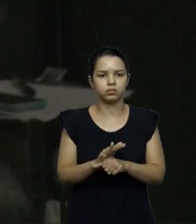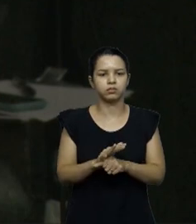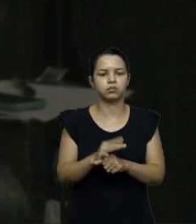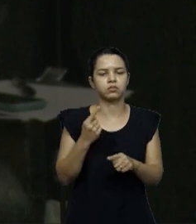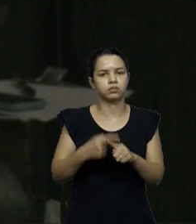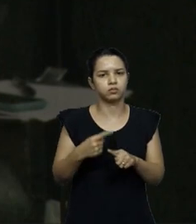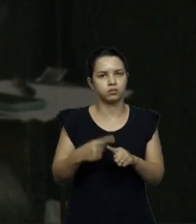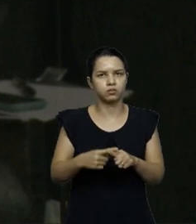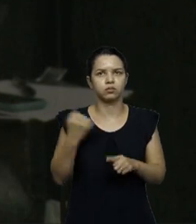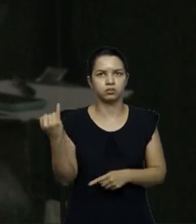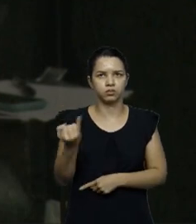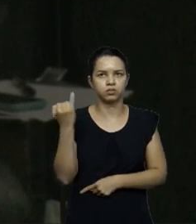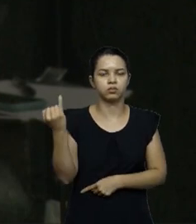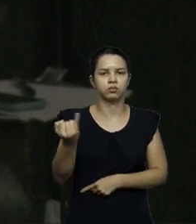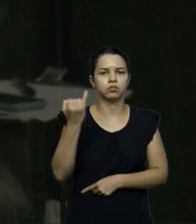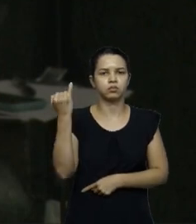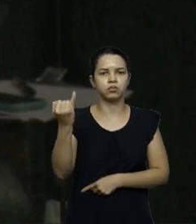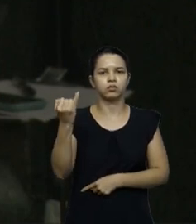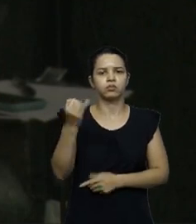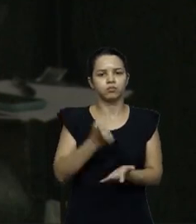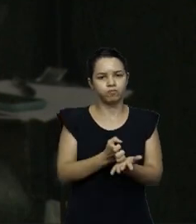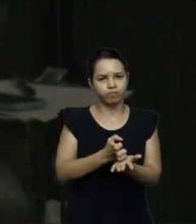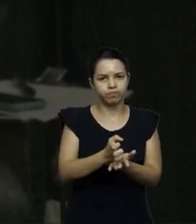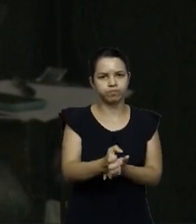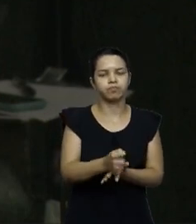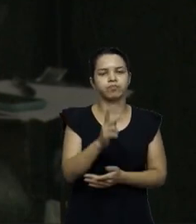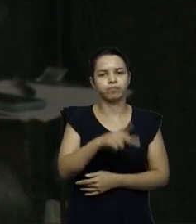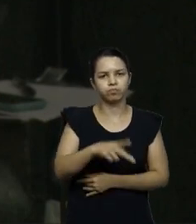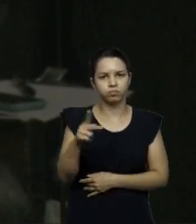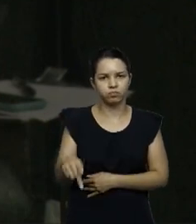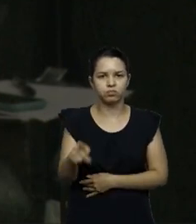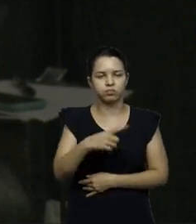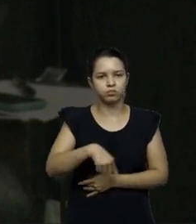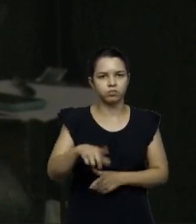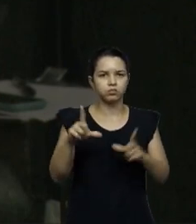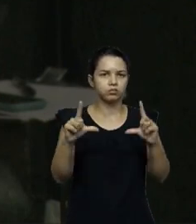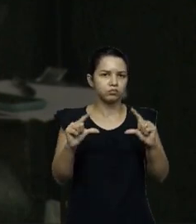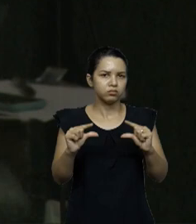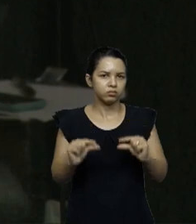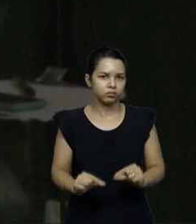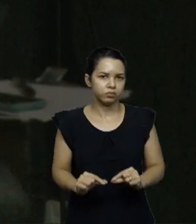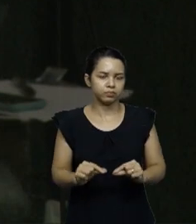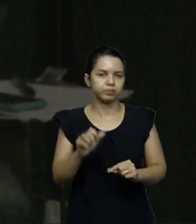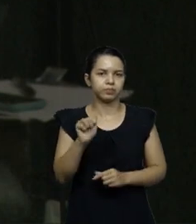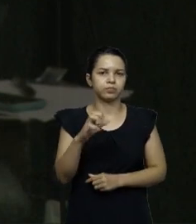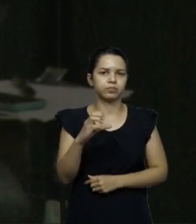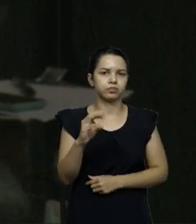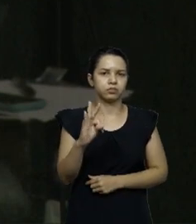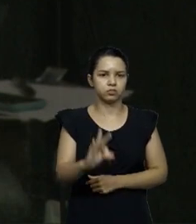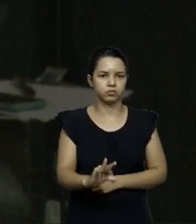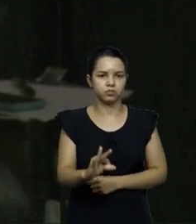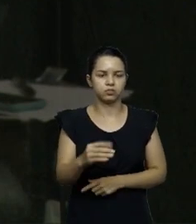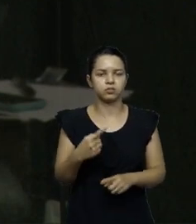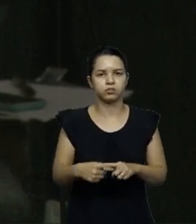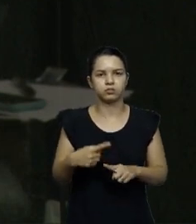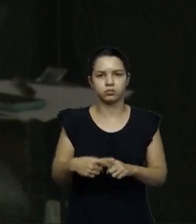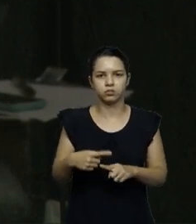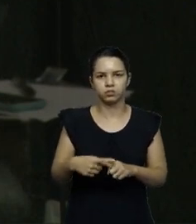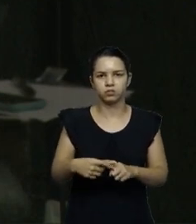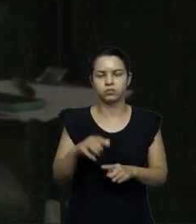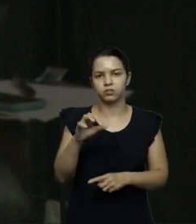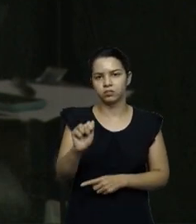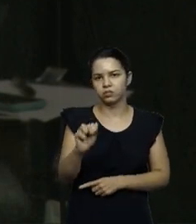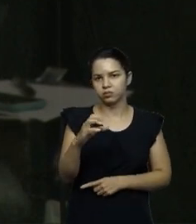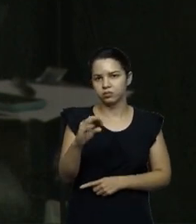nós efetivarmos os professores para nós reduzir a quantidade de a certeza Porque quanto mais act